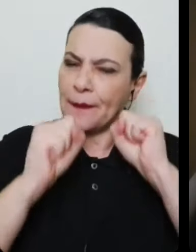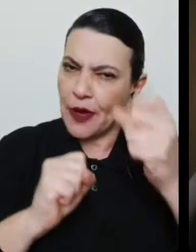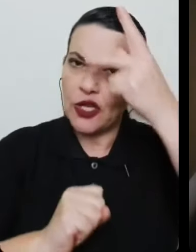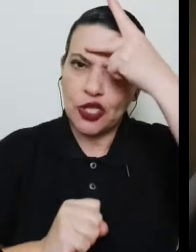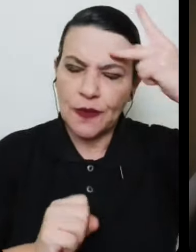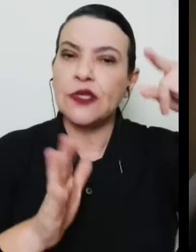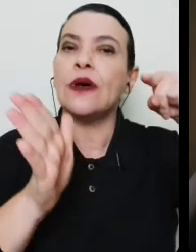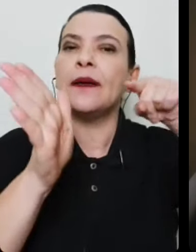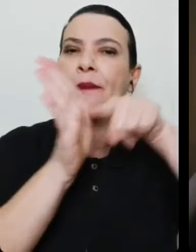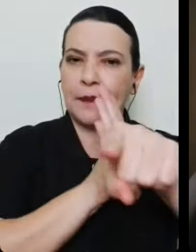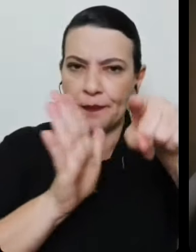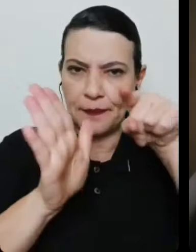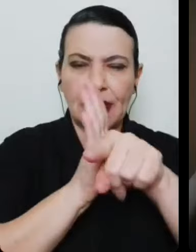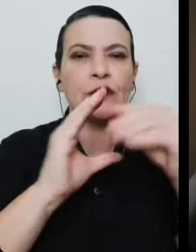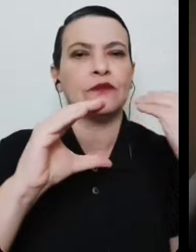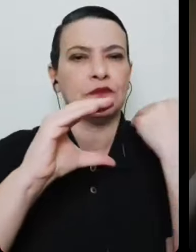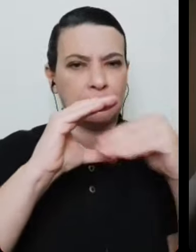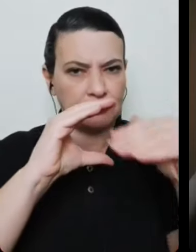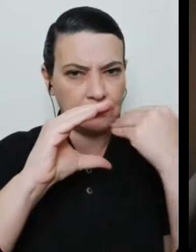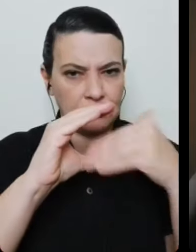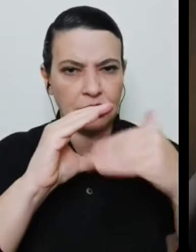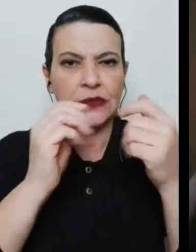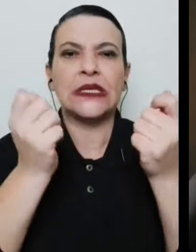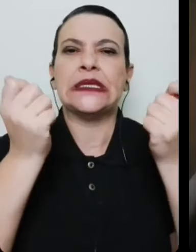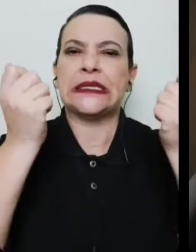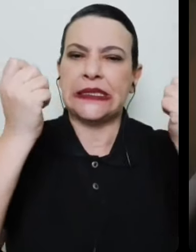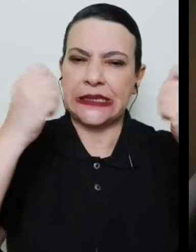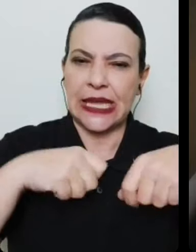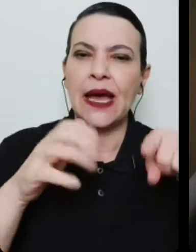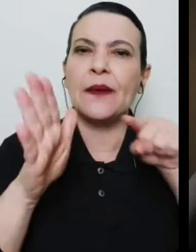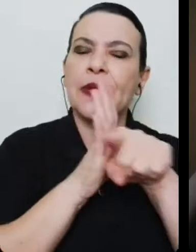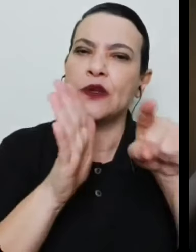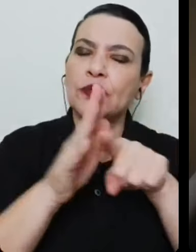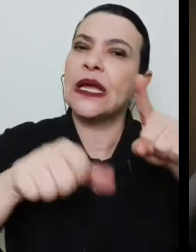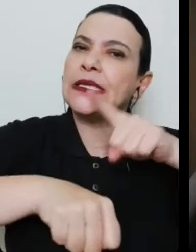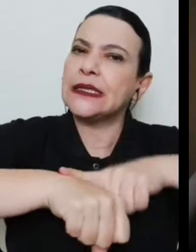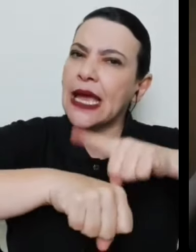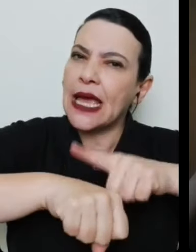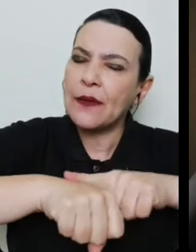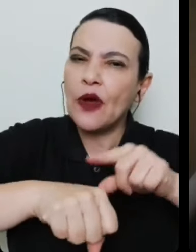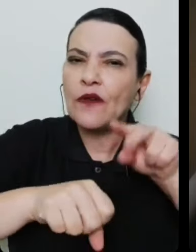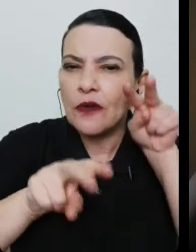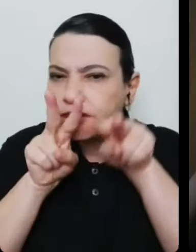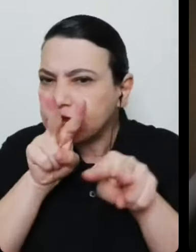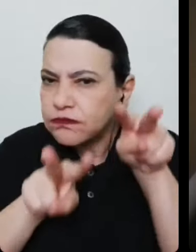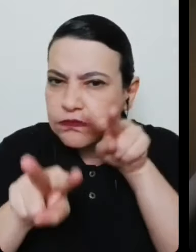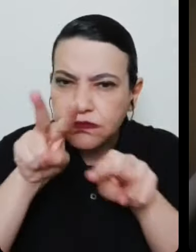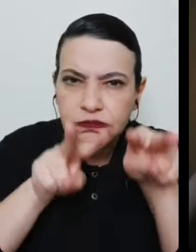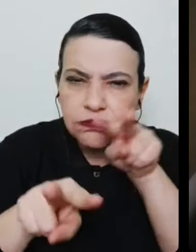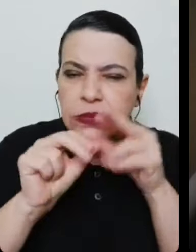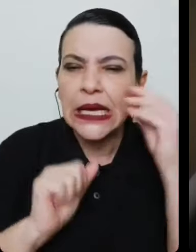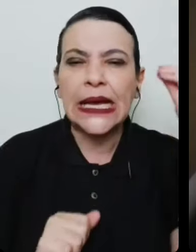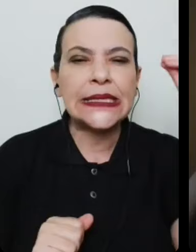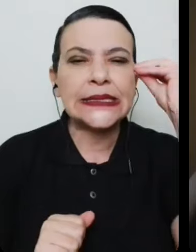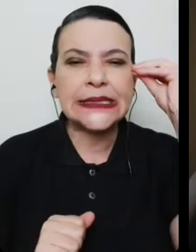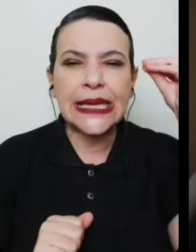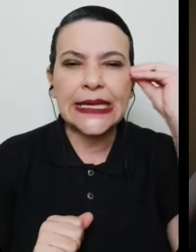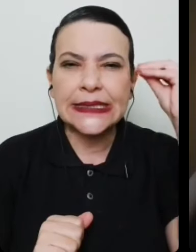né, pelo outro caminho aqui que tem de perguntinhas. De tempos em tempos eu vou dando uma olhadinha para tentar,